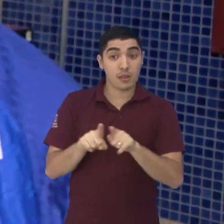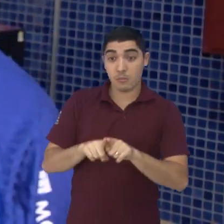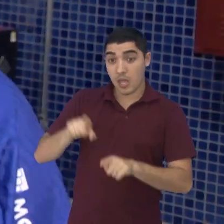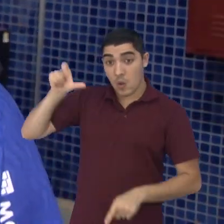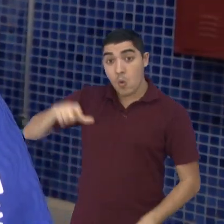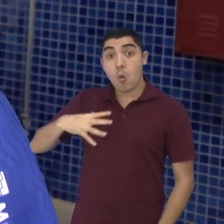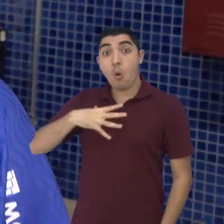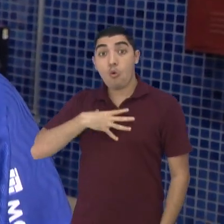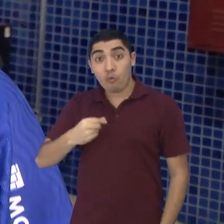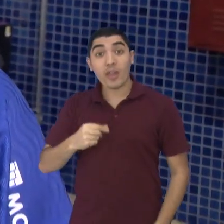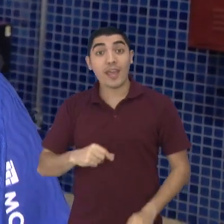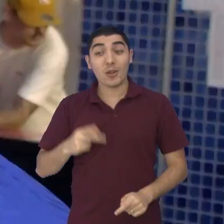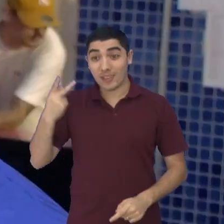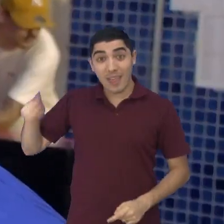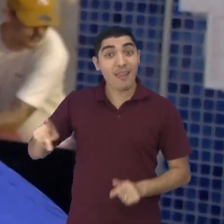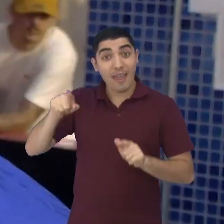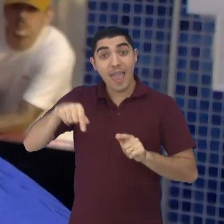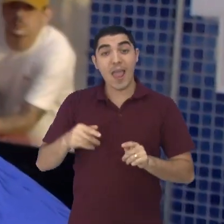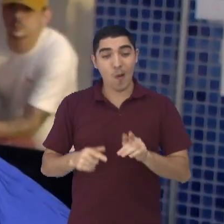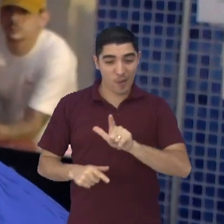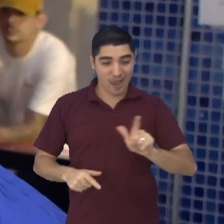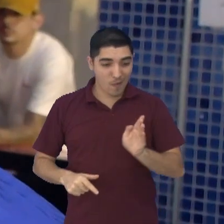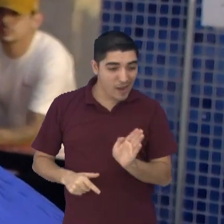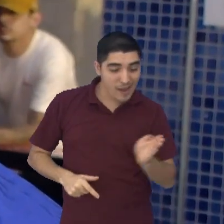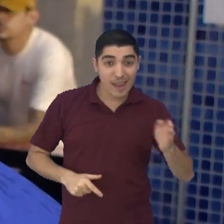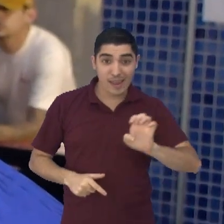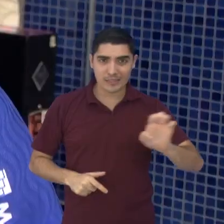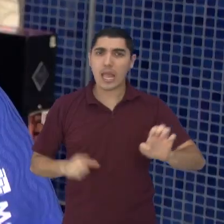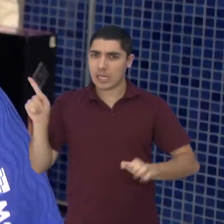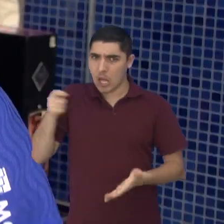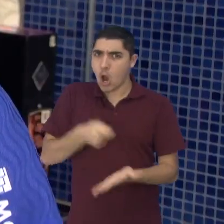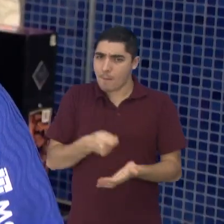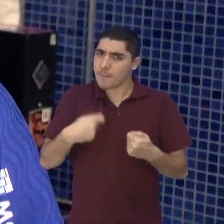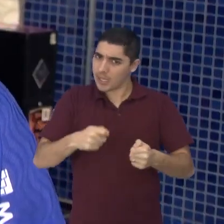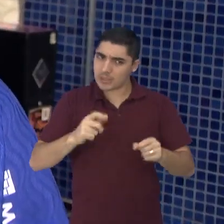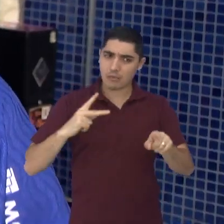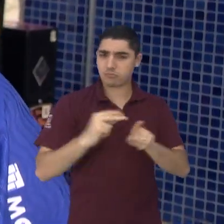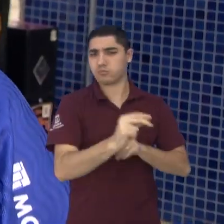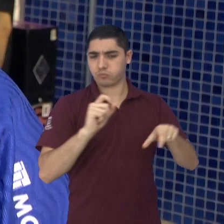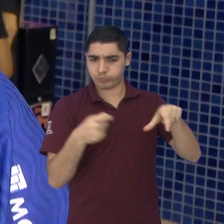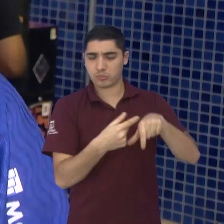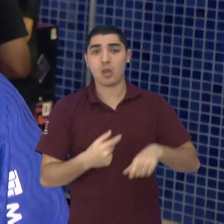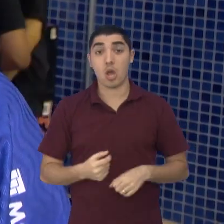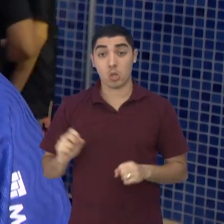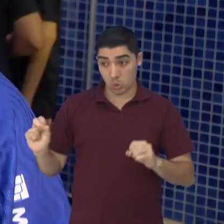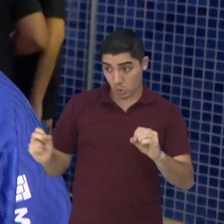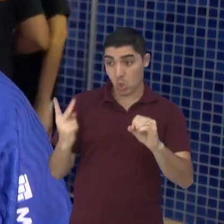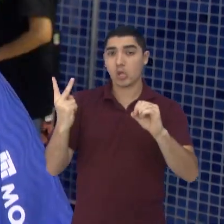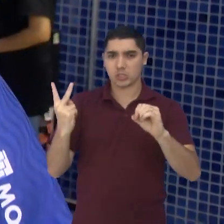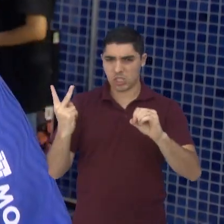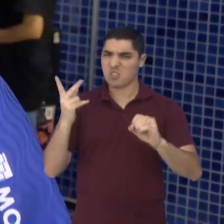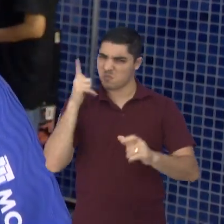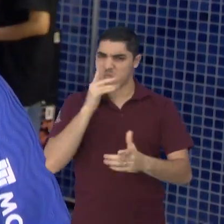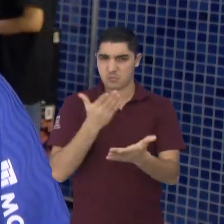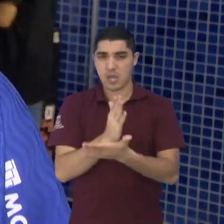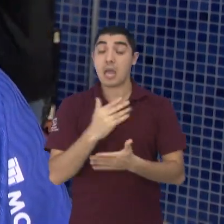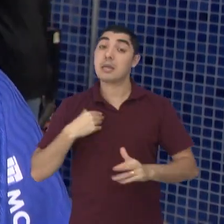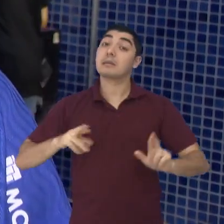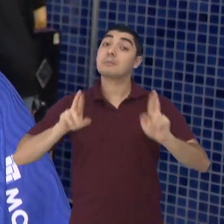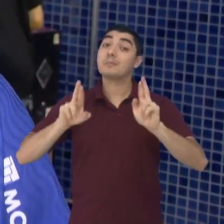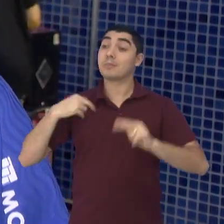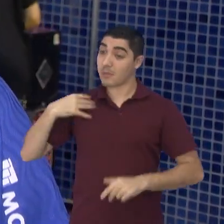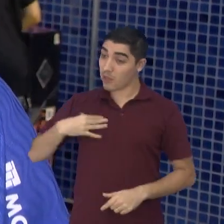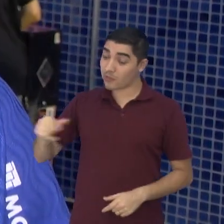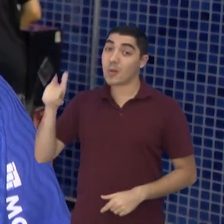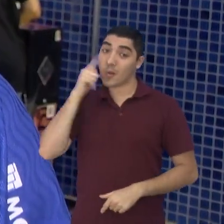é lateral esquerdo do São José e rolou até cobrança de gol. 2-0 pro São José hoje, a classificação tá garantida. Tô esperando ele fazer o